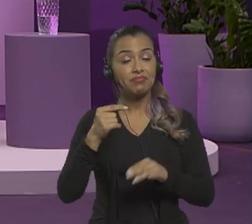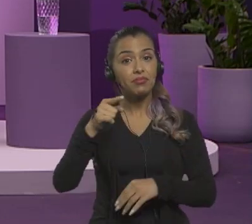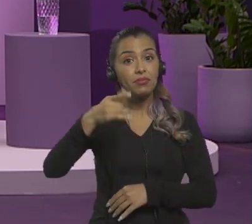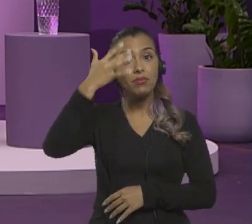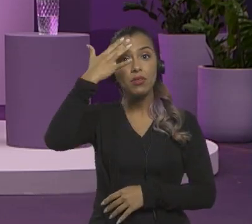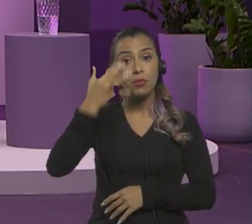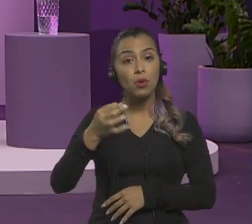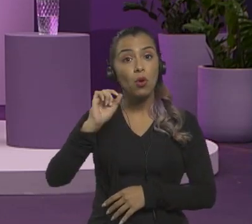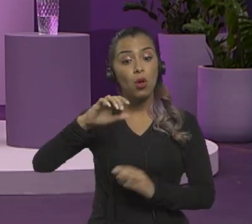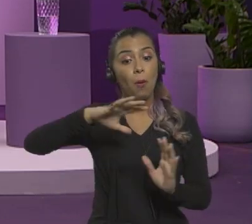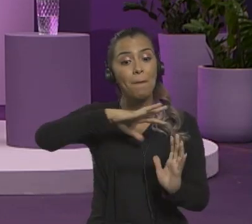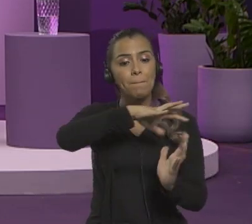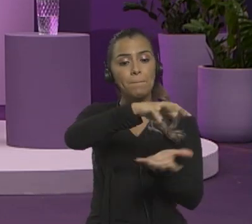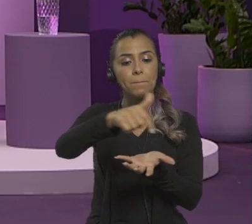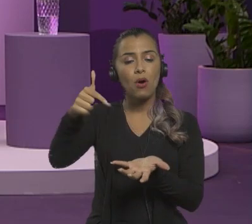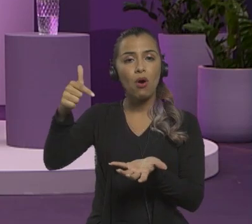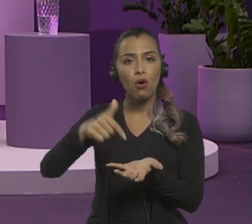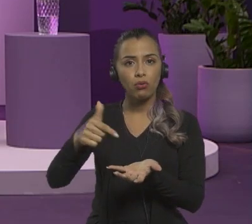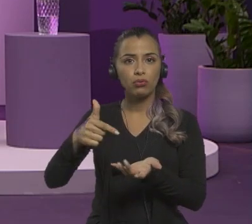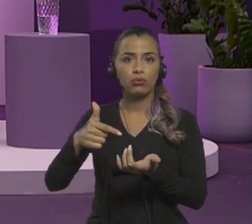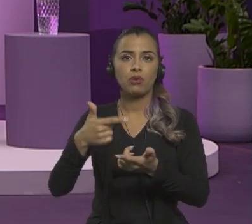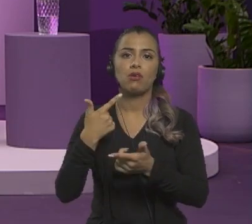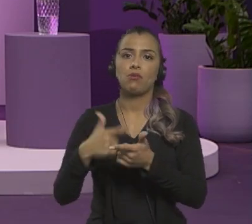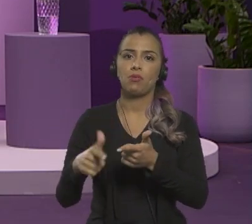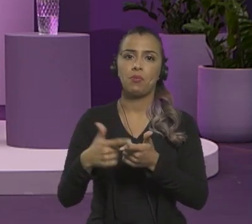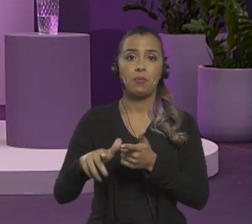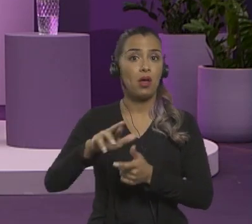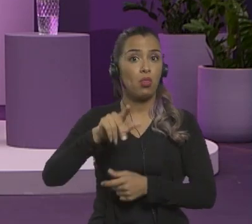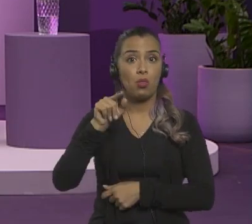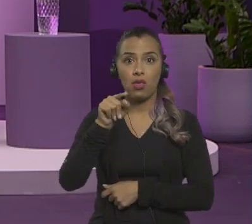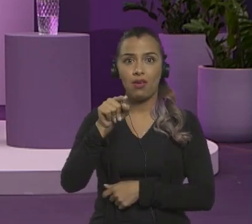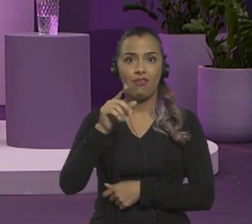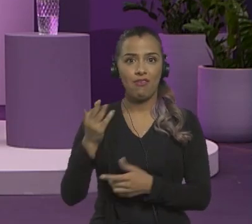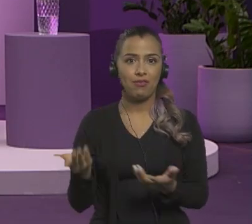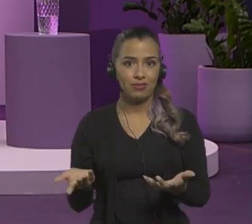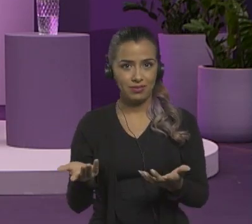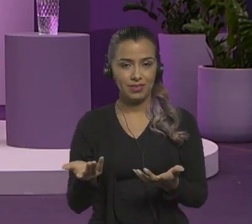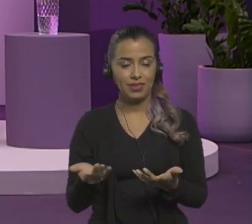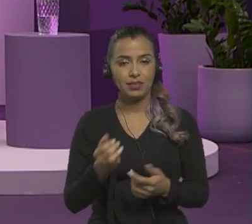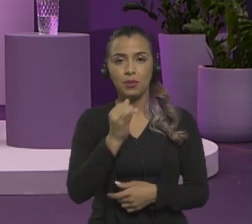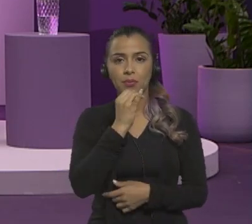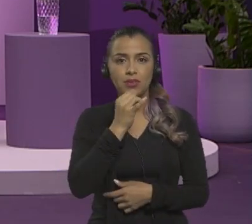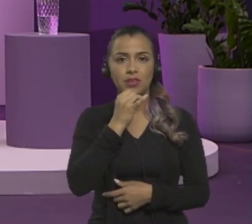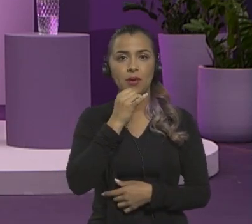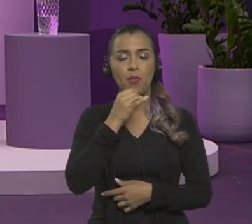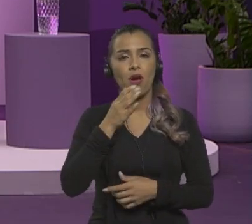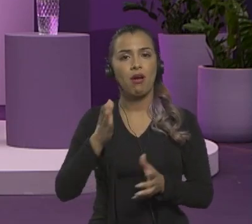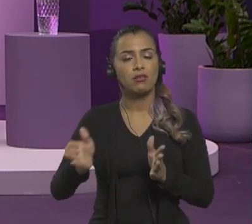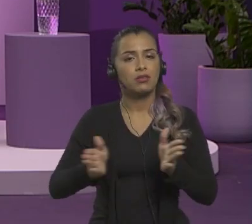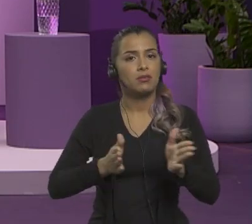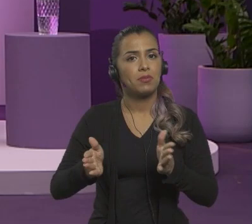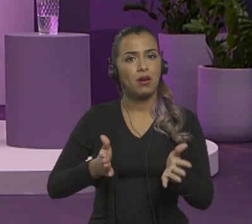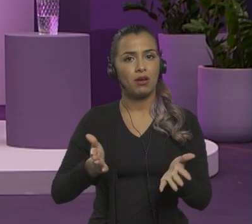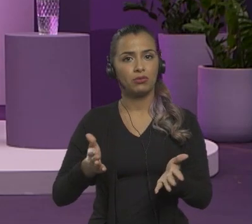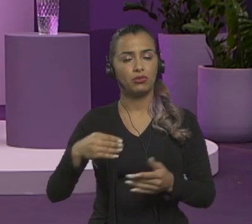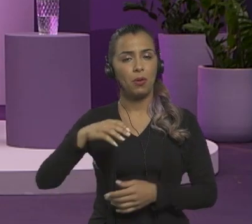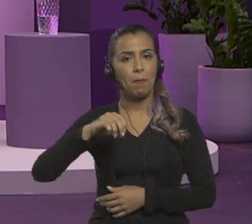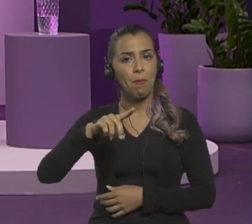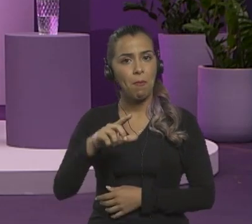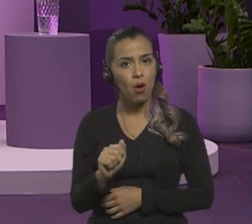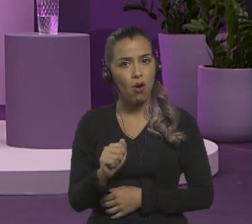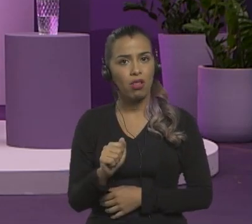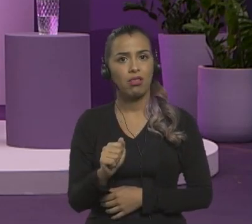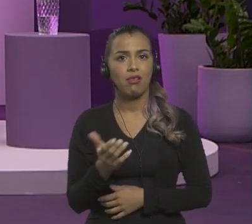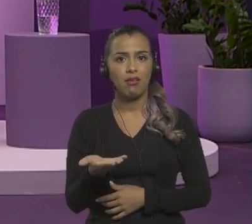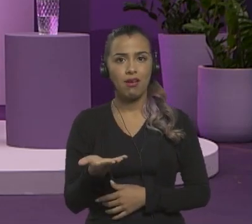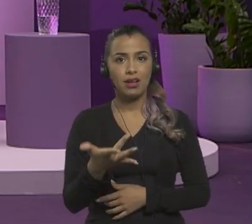não oferecer, ter oferta de moda, de acessibilidade, de saúde, enfim, de tratar as